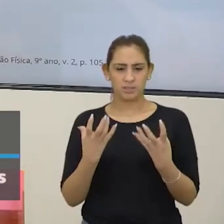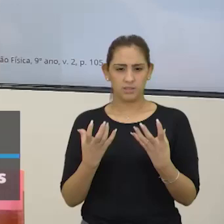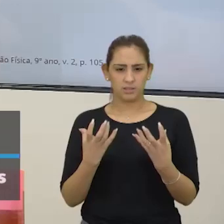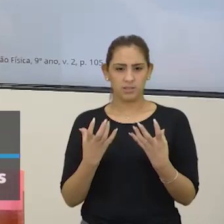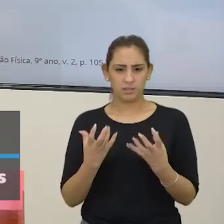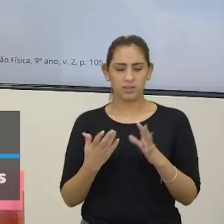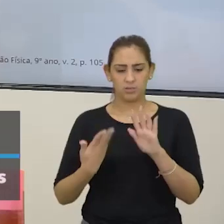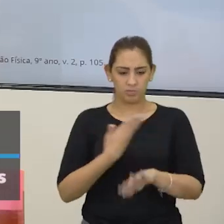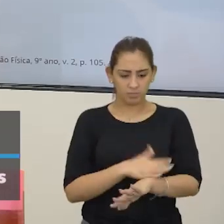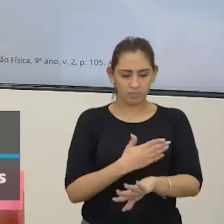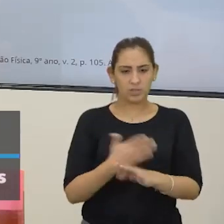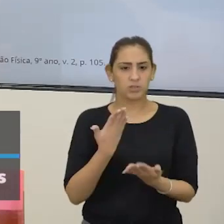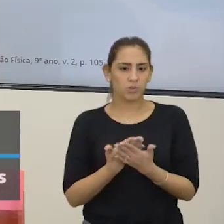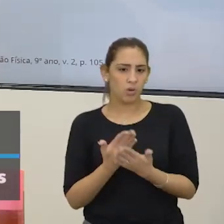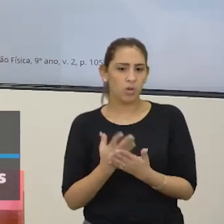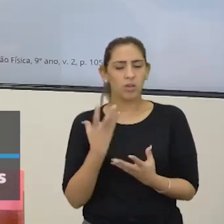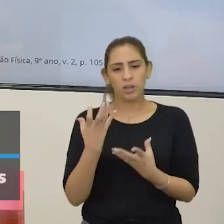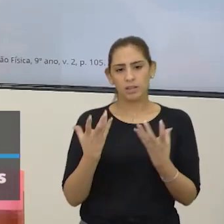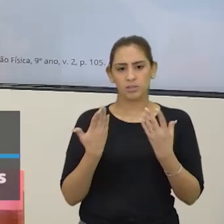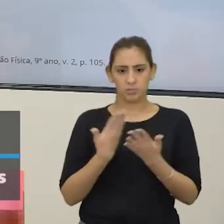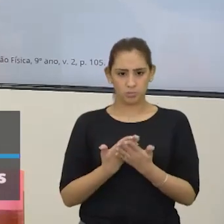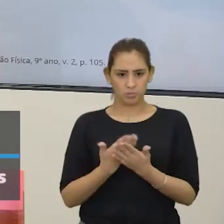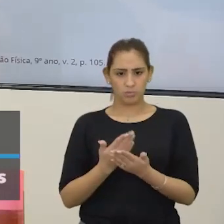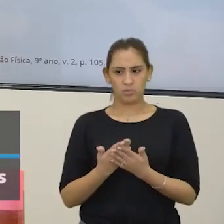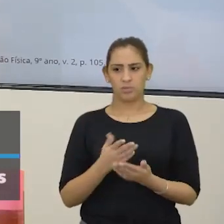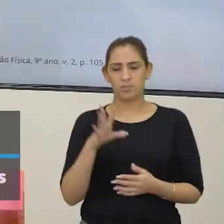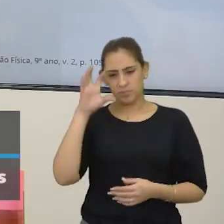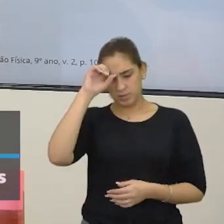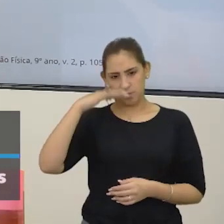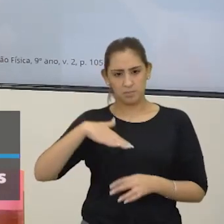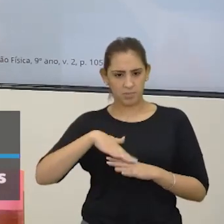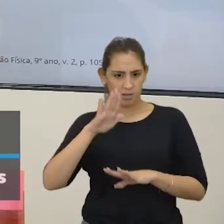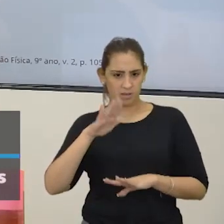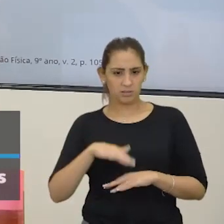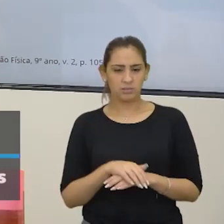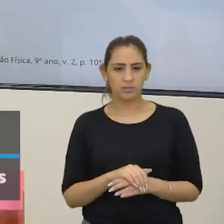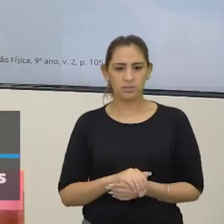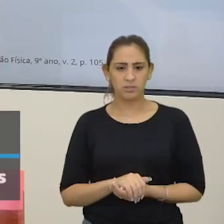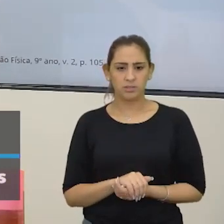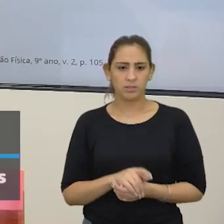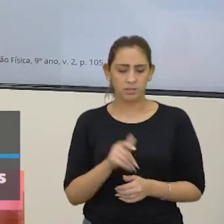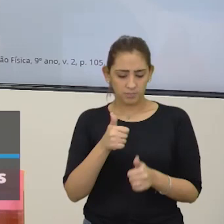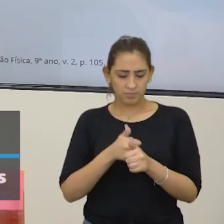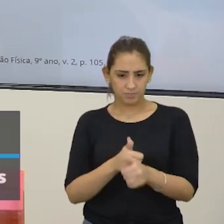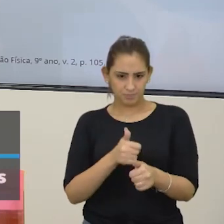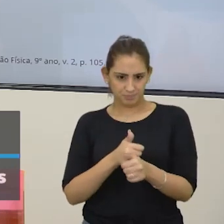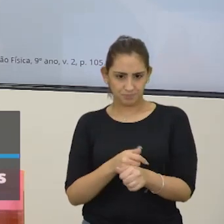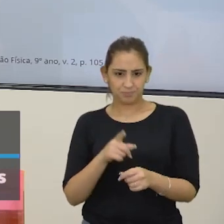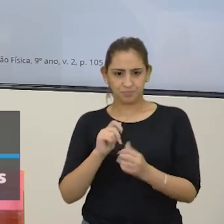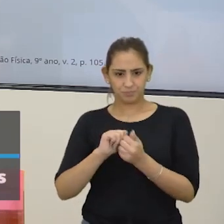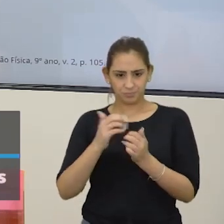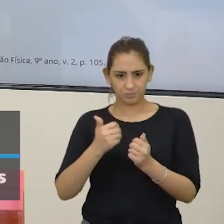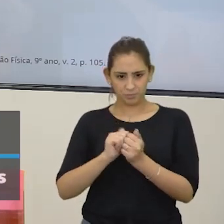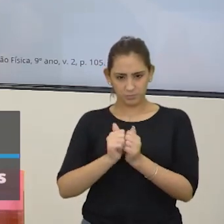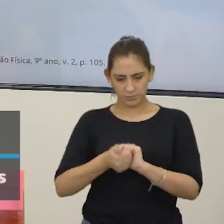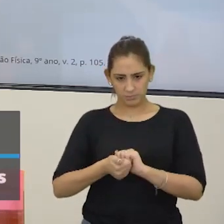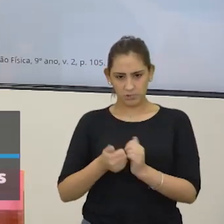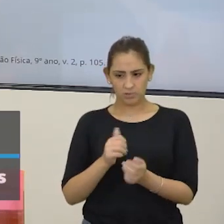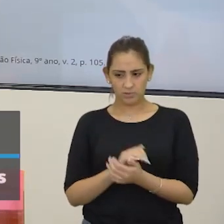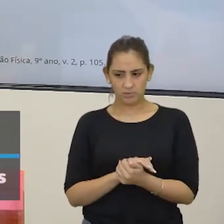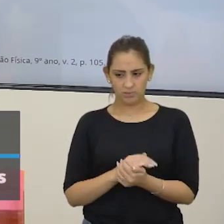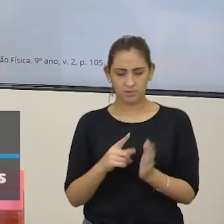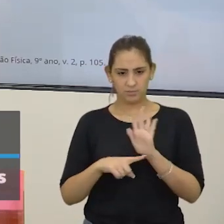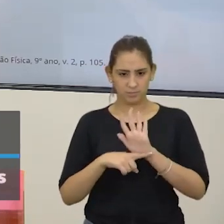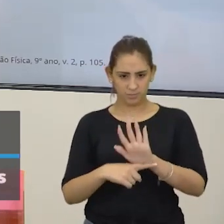praticar na escola, queiram estudar. O nosso material, ele propõe aí alguns desses esportes, né, como